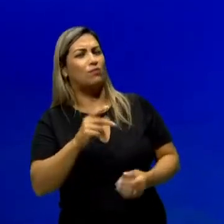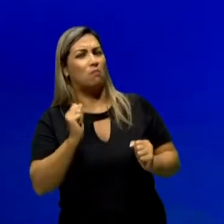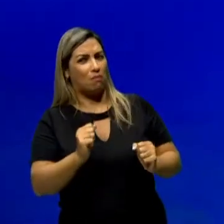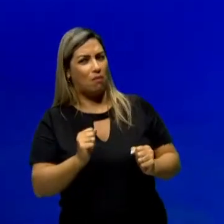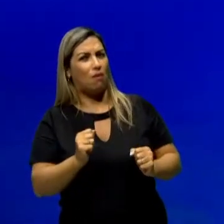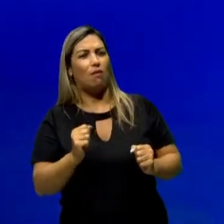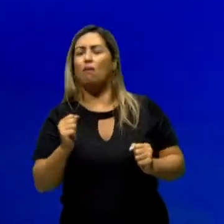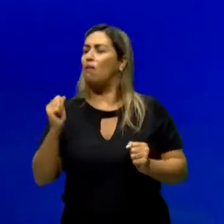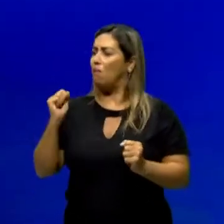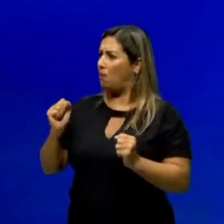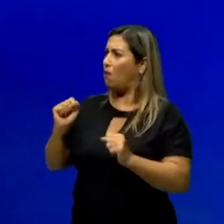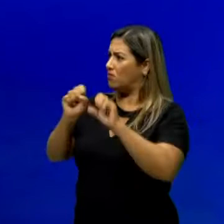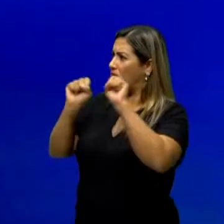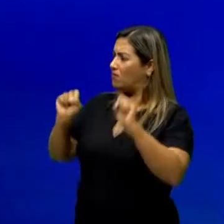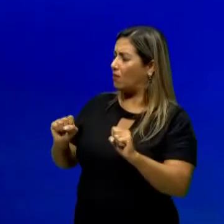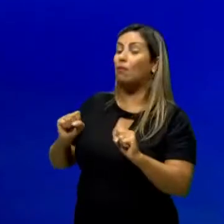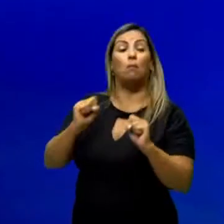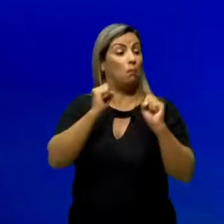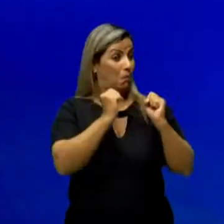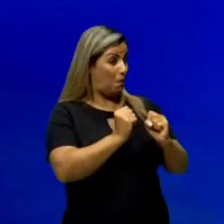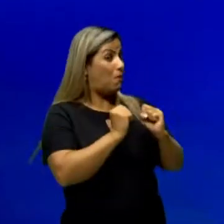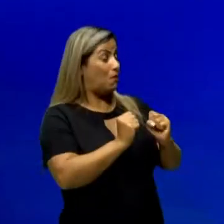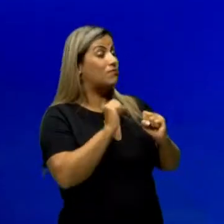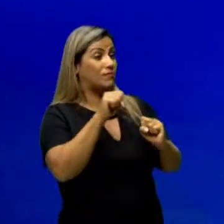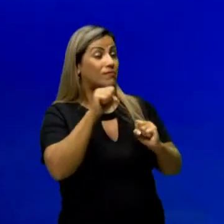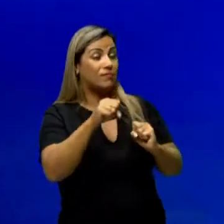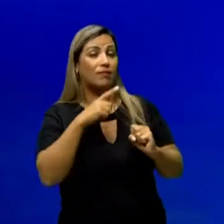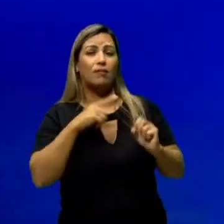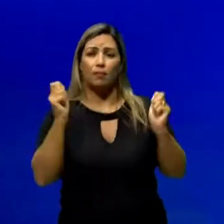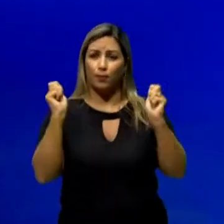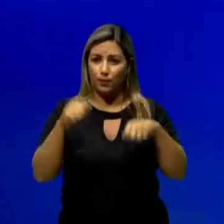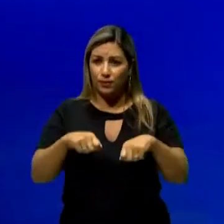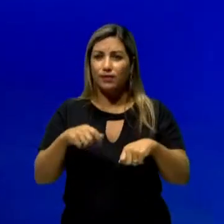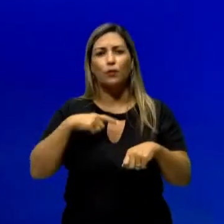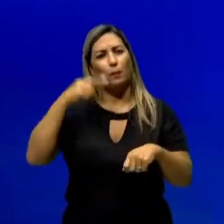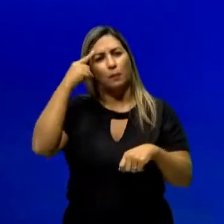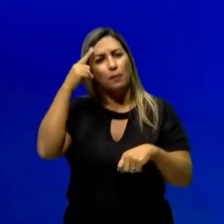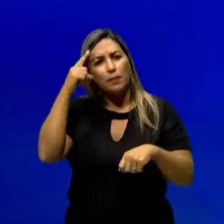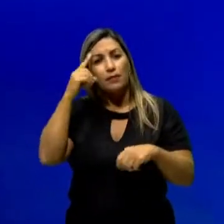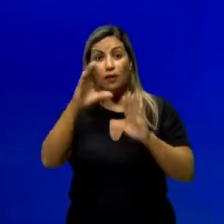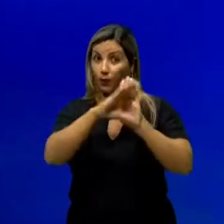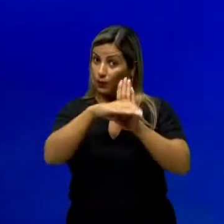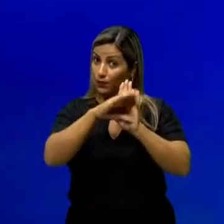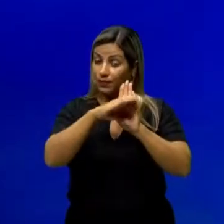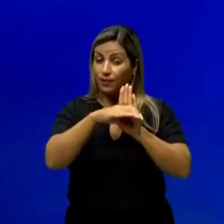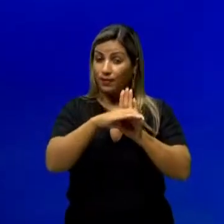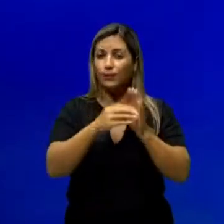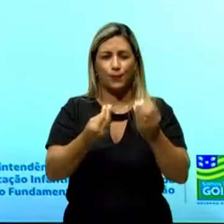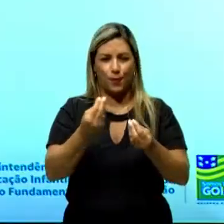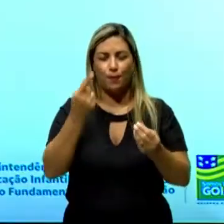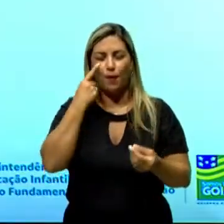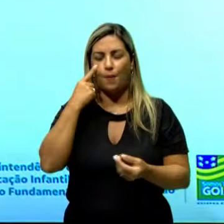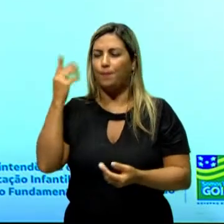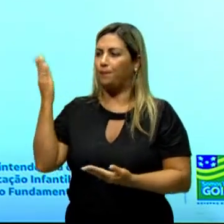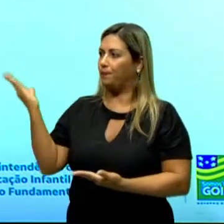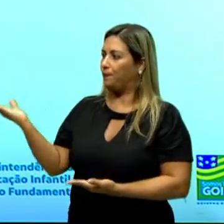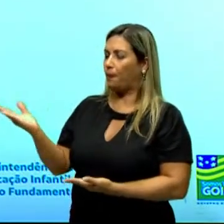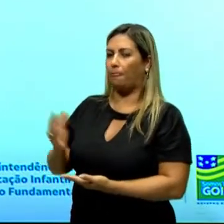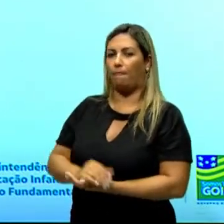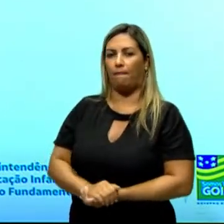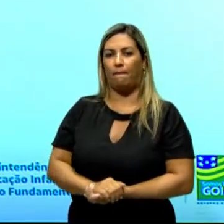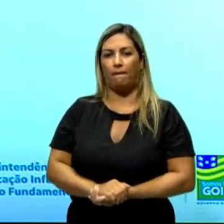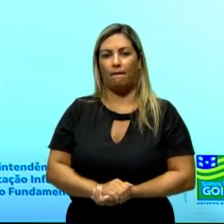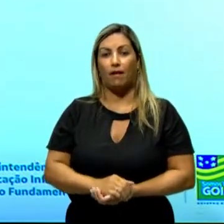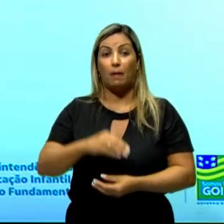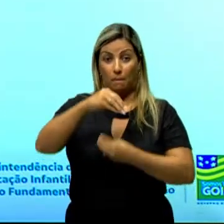ser considerado um sistema? Pode, e, portanto, é possível pensar em alguns conceitos para isso. Olha só, aqui eu tenho